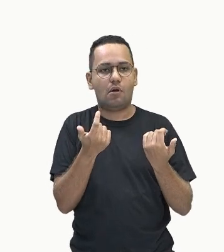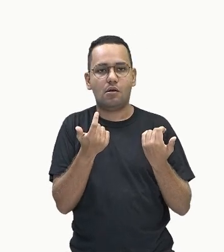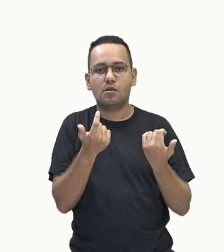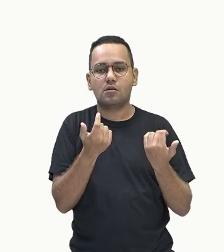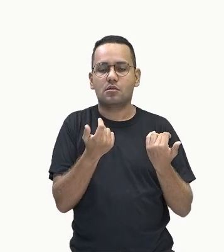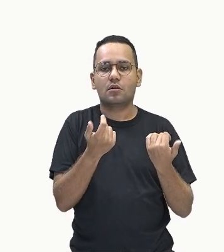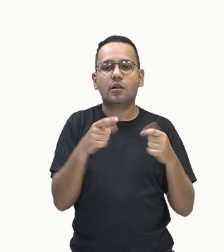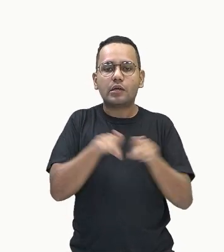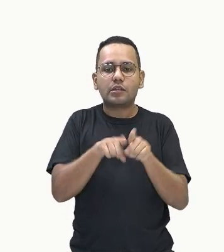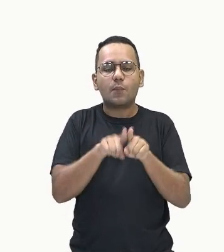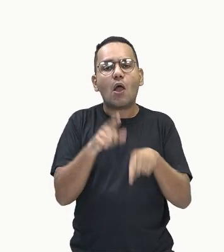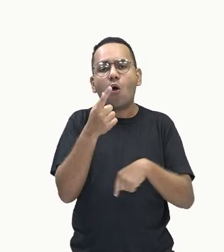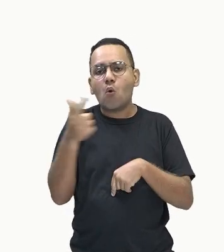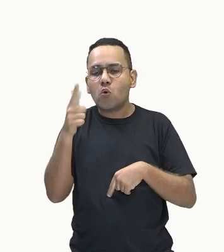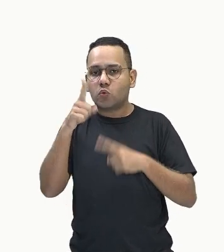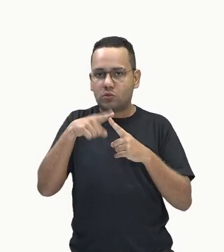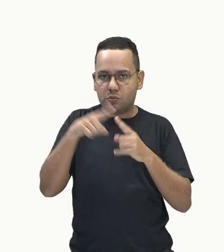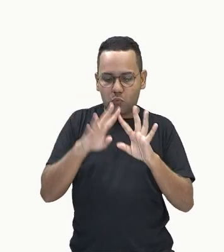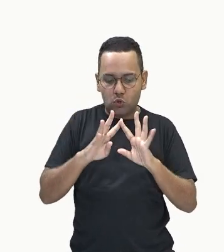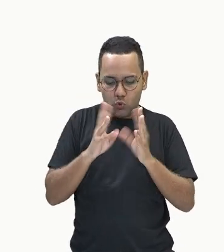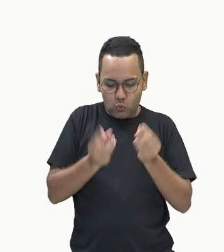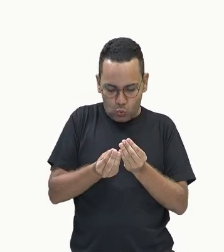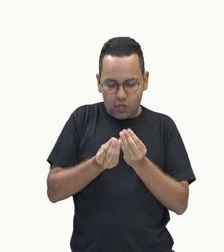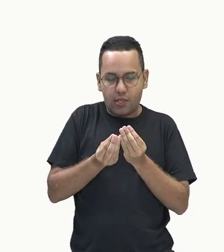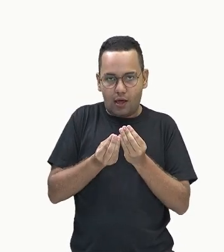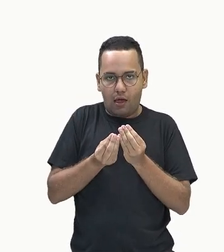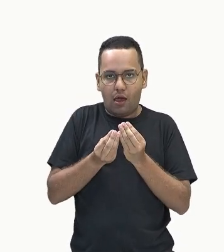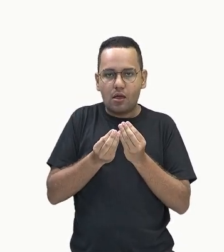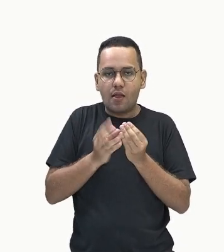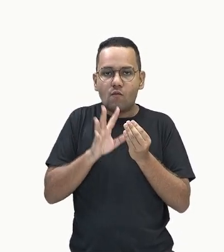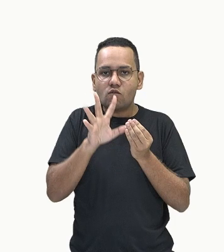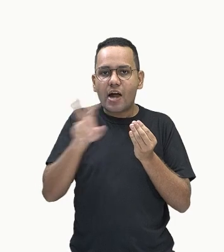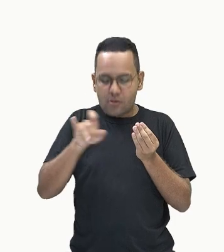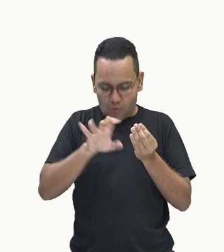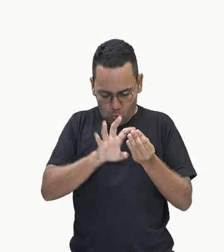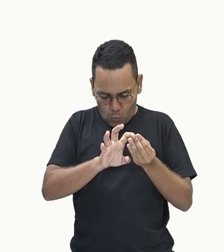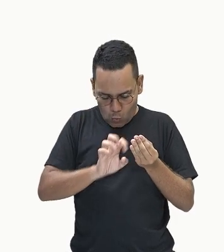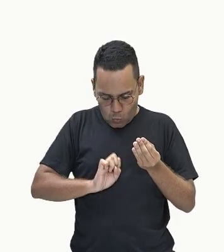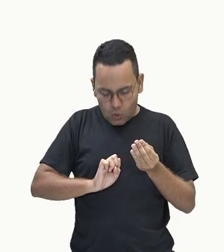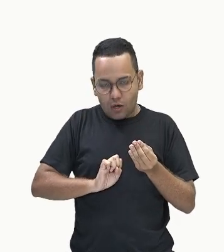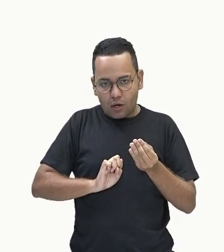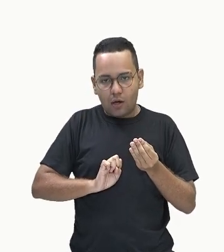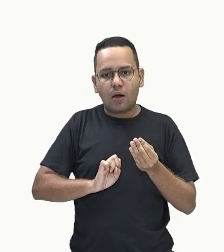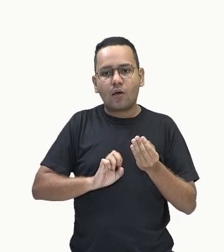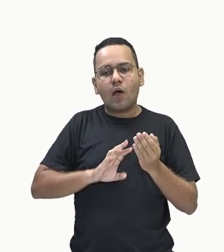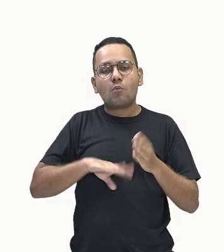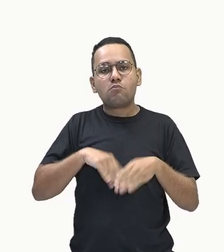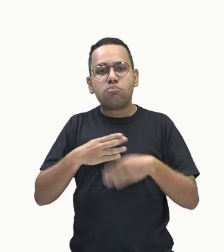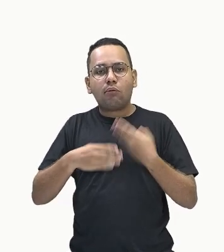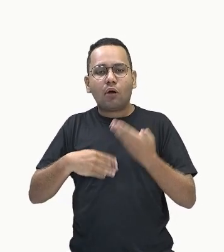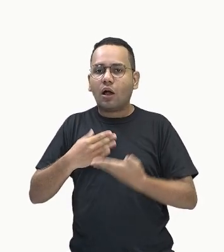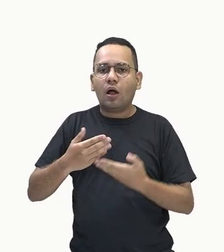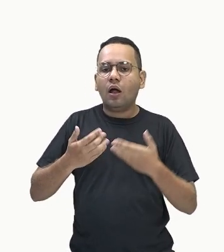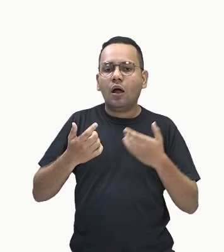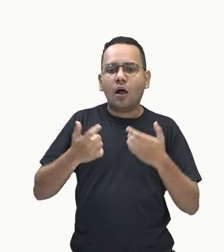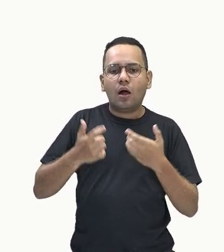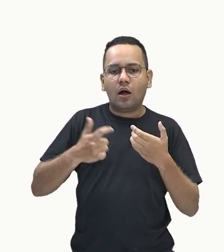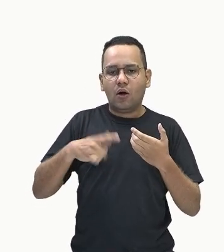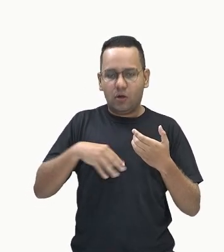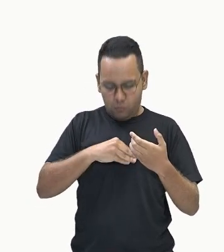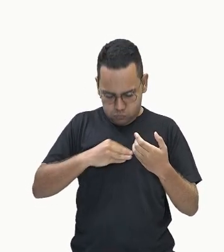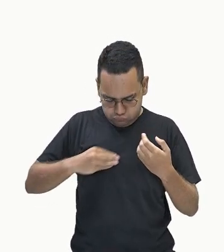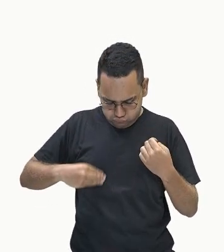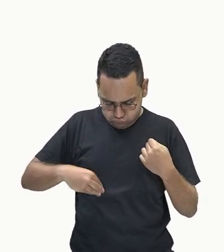que circulam, né, que começa a digestão lá no estômago e termina a sua absorção e a digestão, o processo no